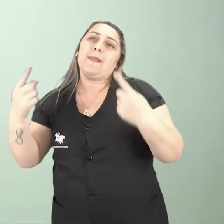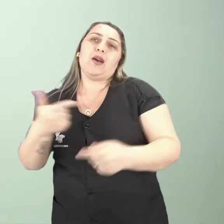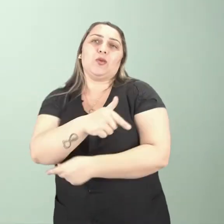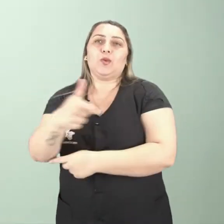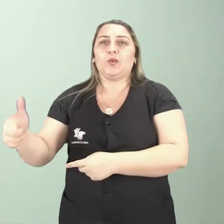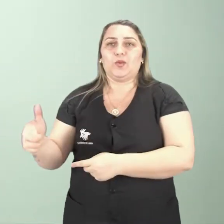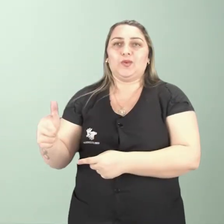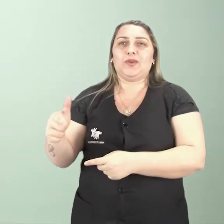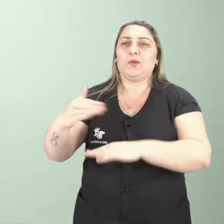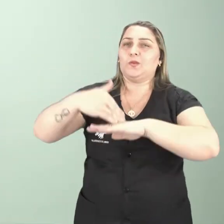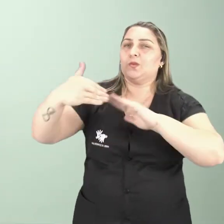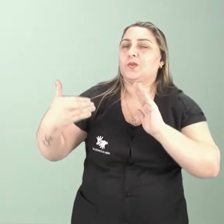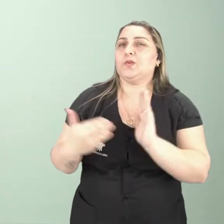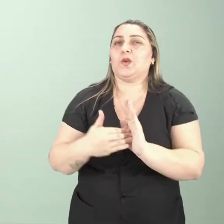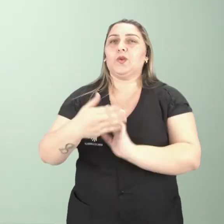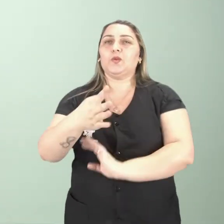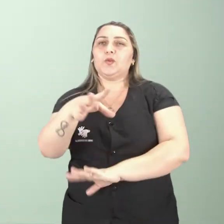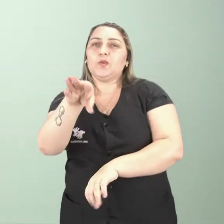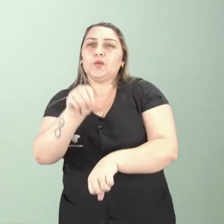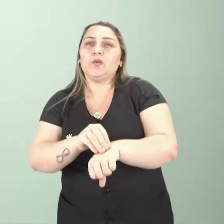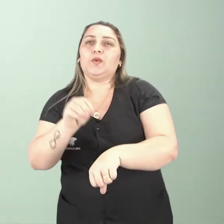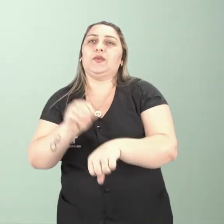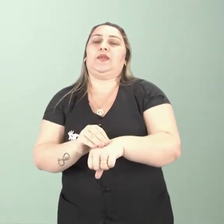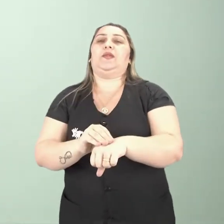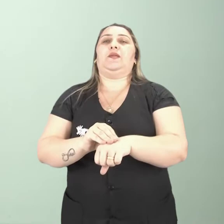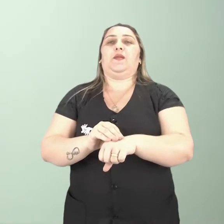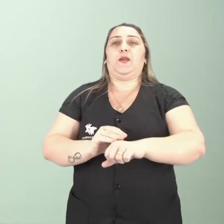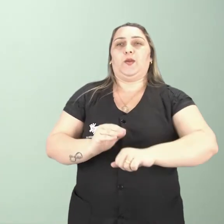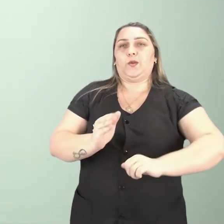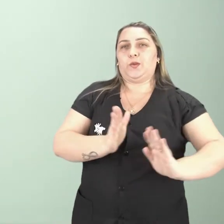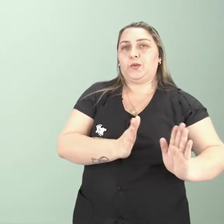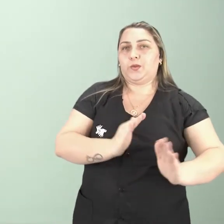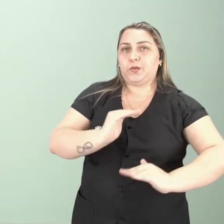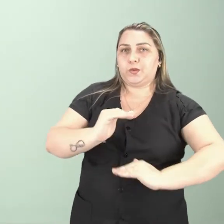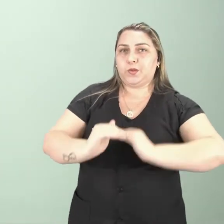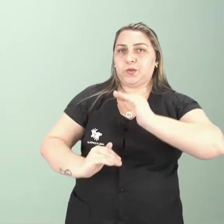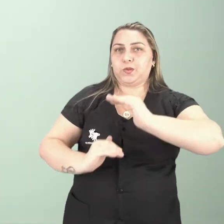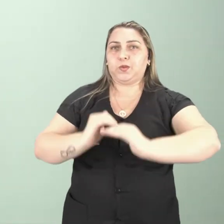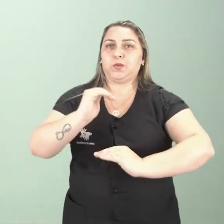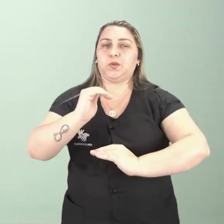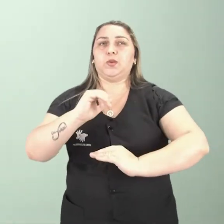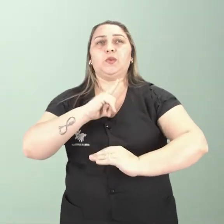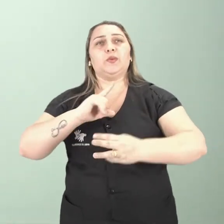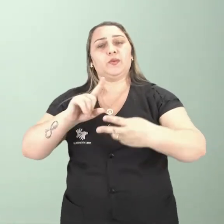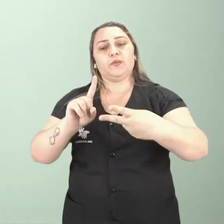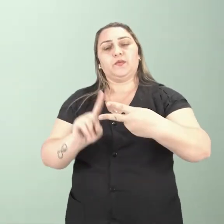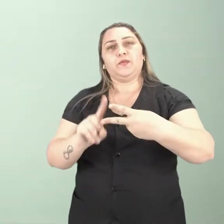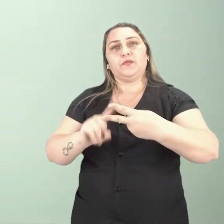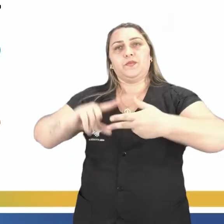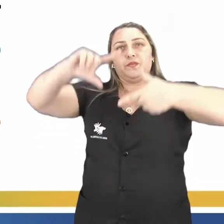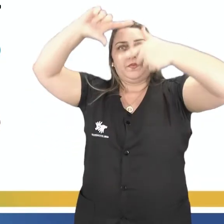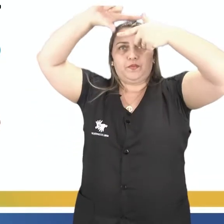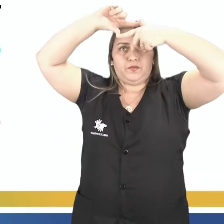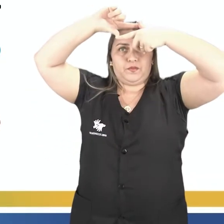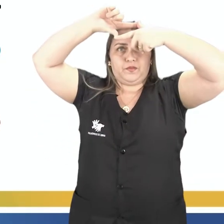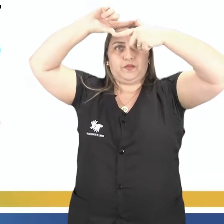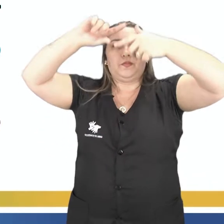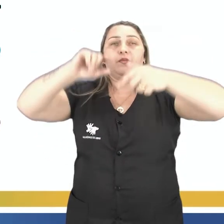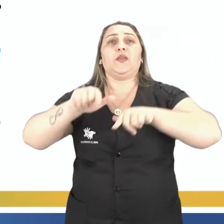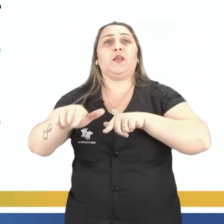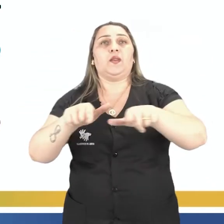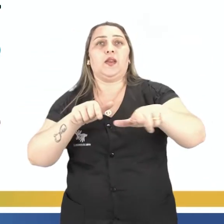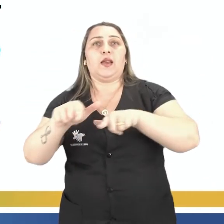tem o domínio total do conhecimento daquele processo. E nós temos a segunda forma de alienação, que é a alienação